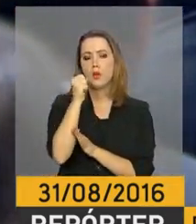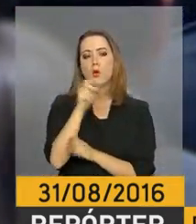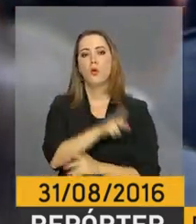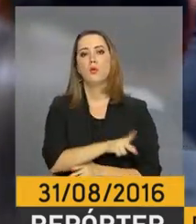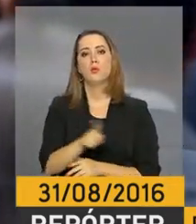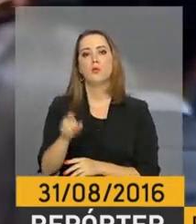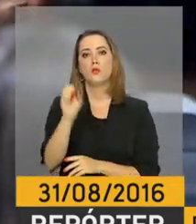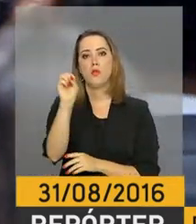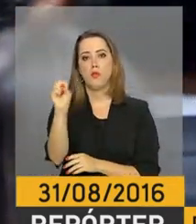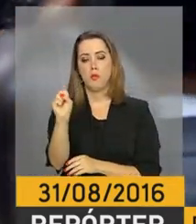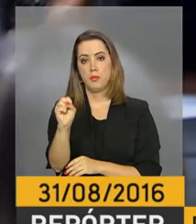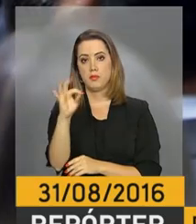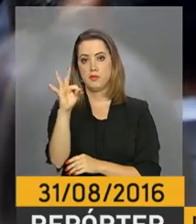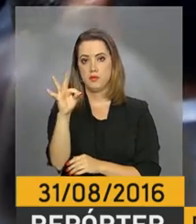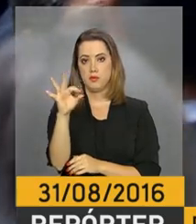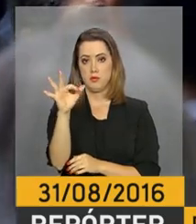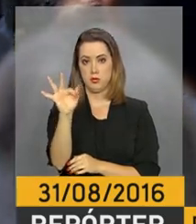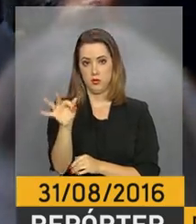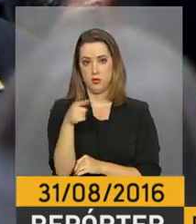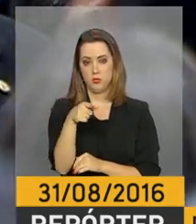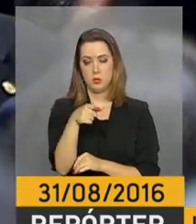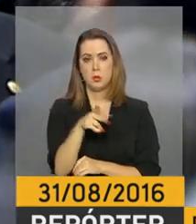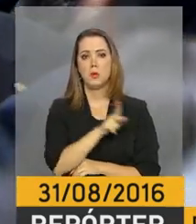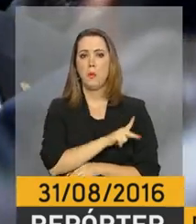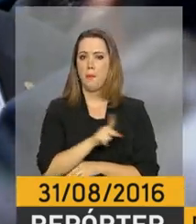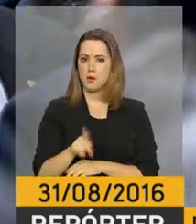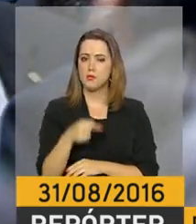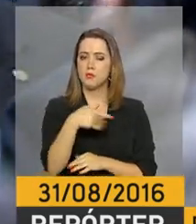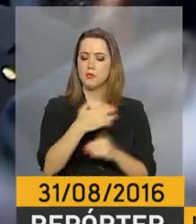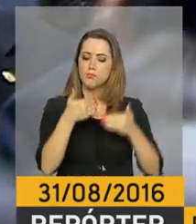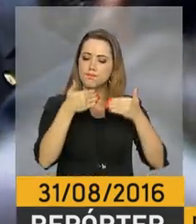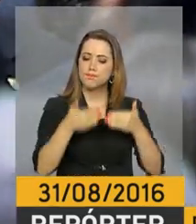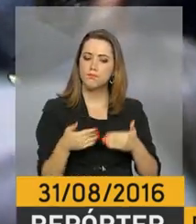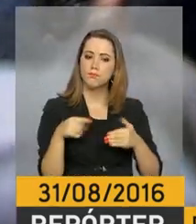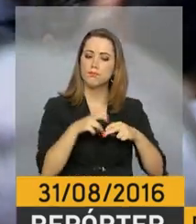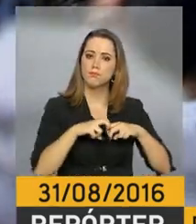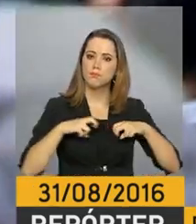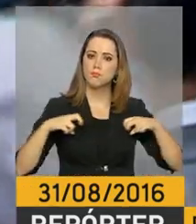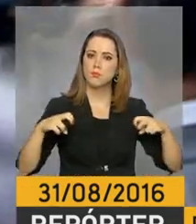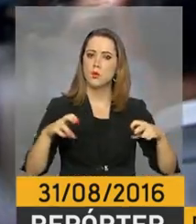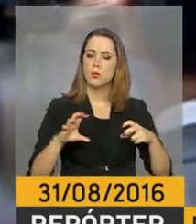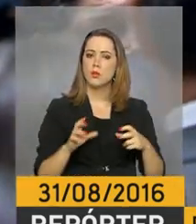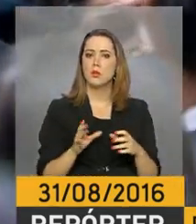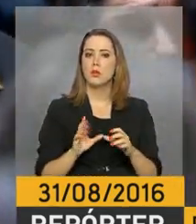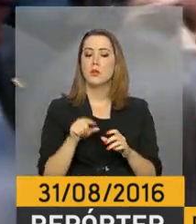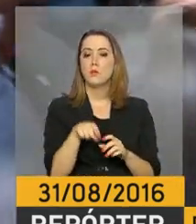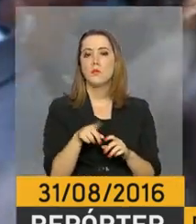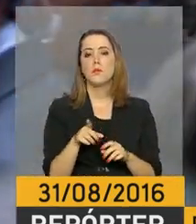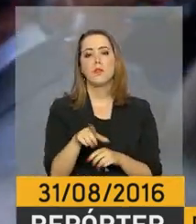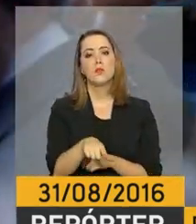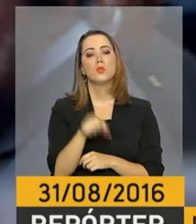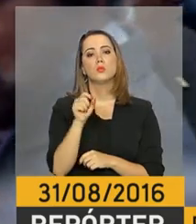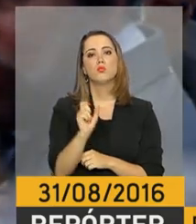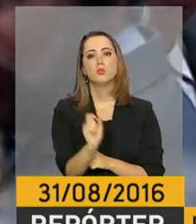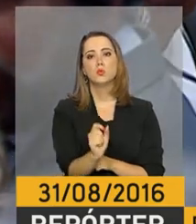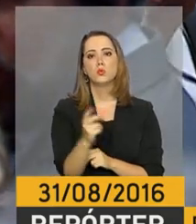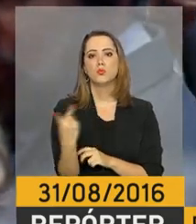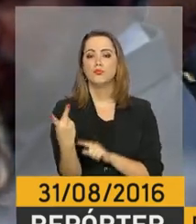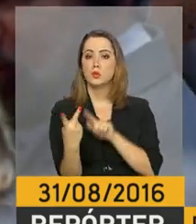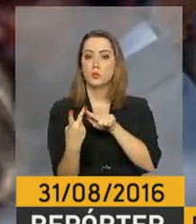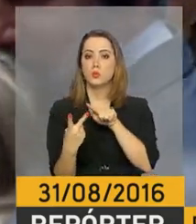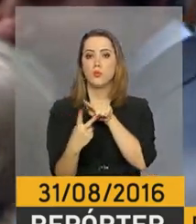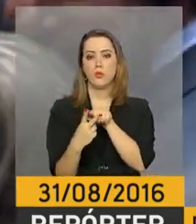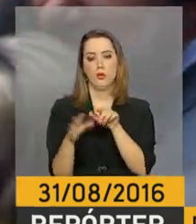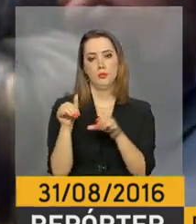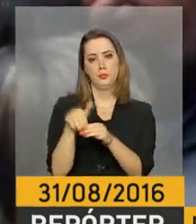que presidiu todo esse rito do impeachment, o ministro Ricardo Lewandowski, decidiu realizar duas